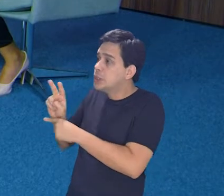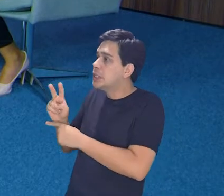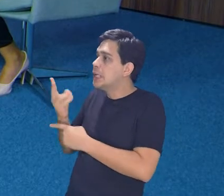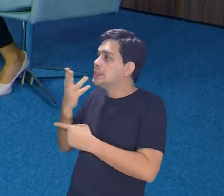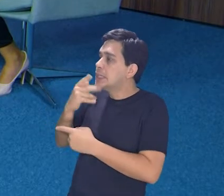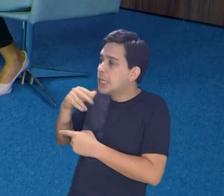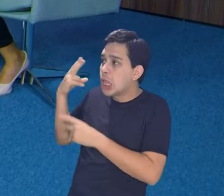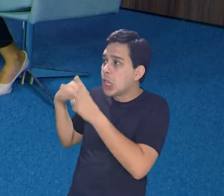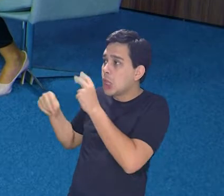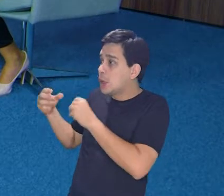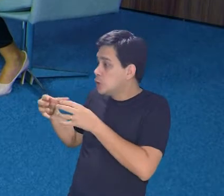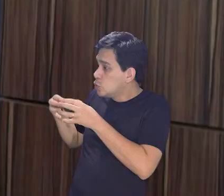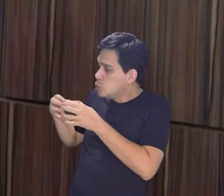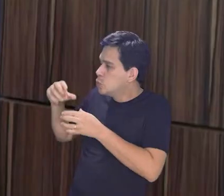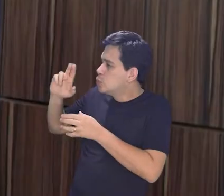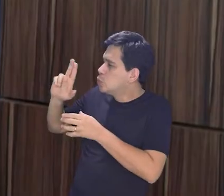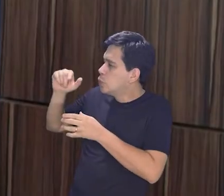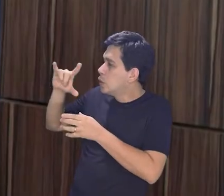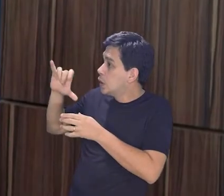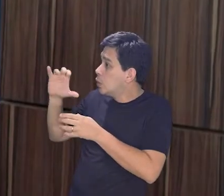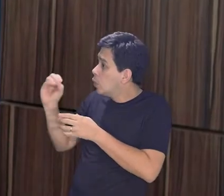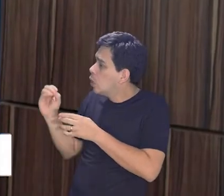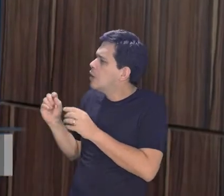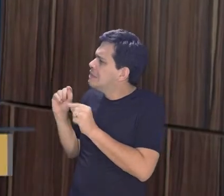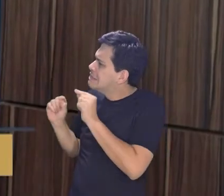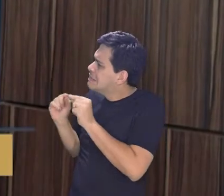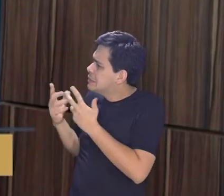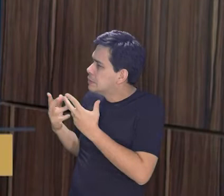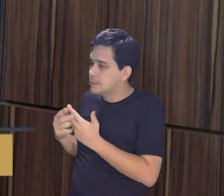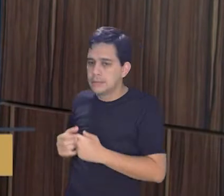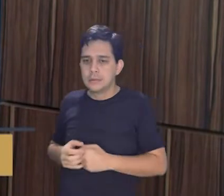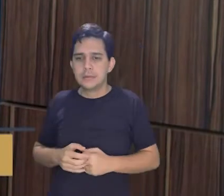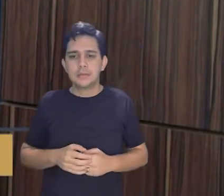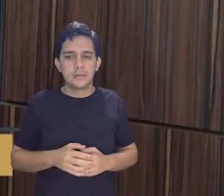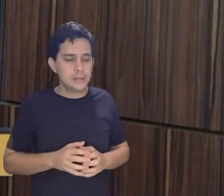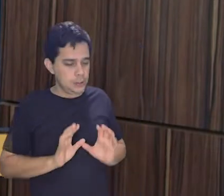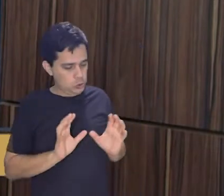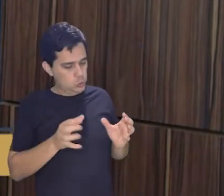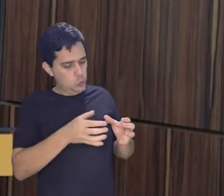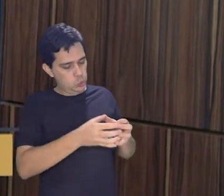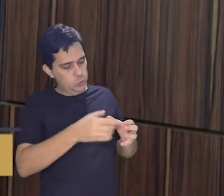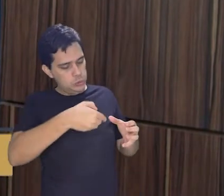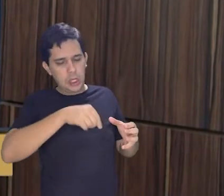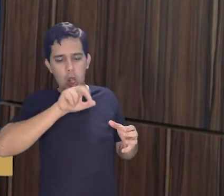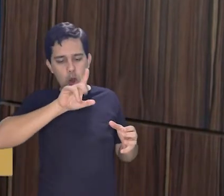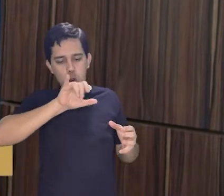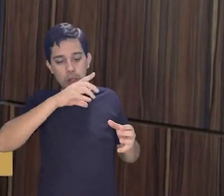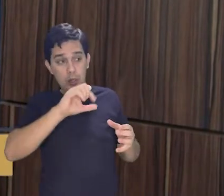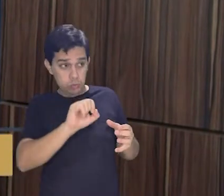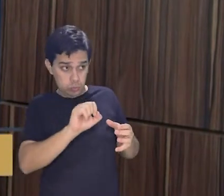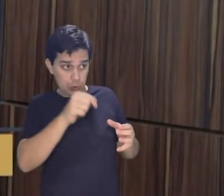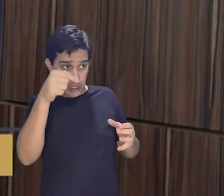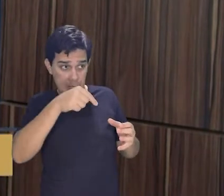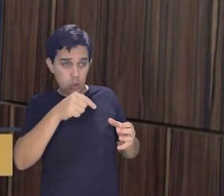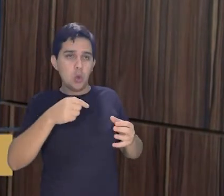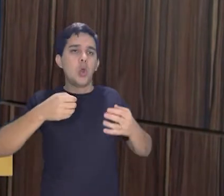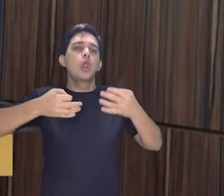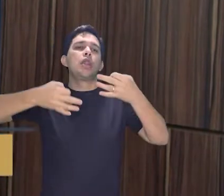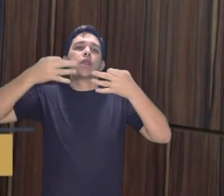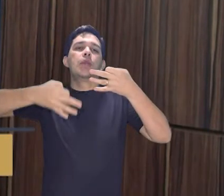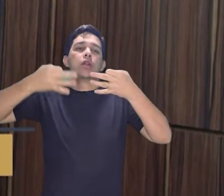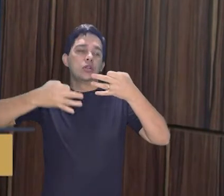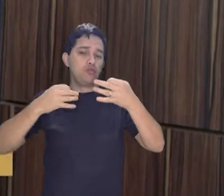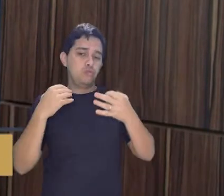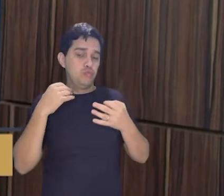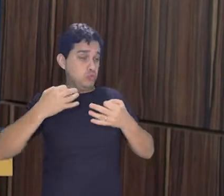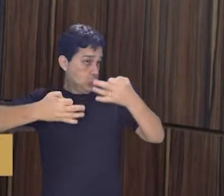a atuação desse núcleo? Na verdade, é um núcleo do Tribunal de Justiça que organiza toda essa política institucional